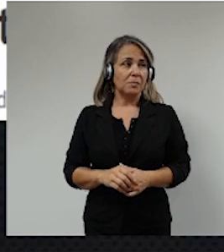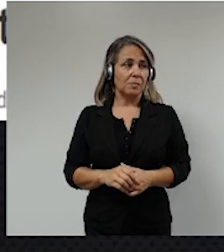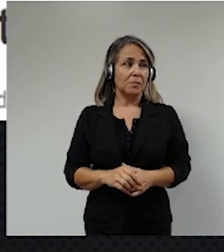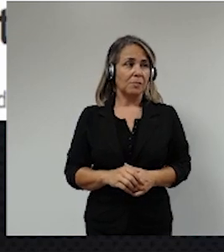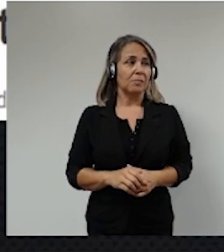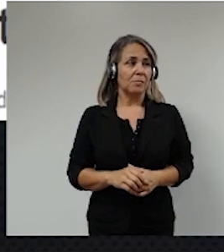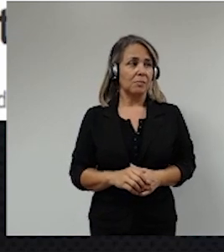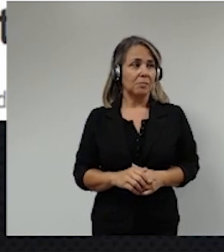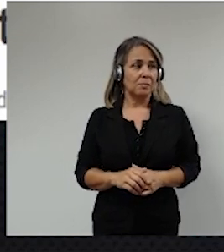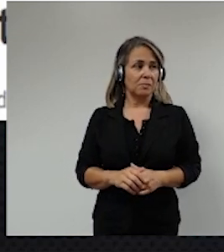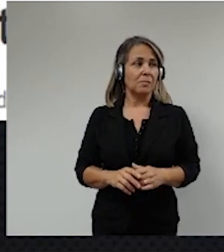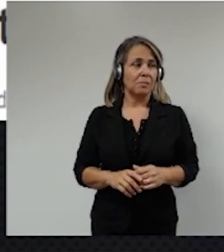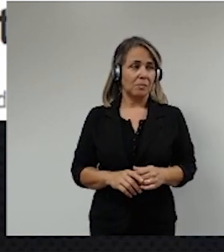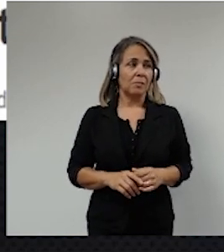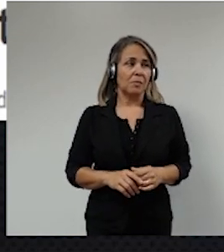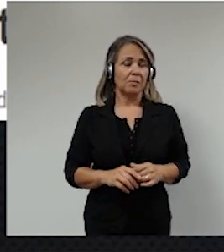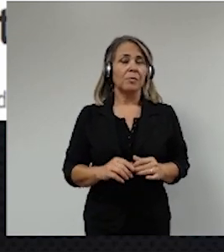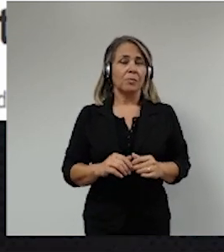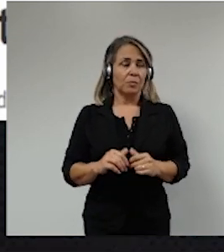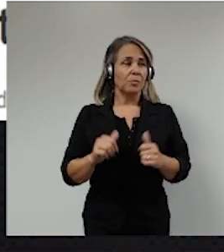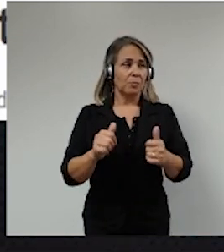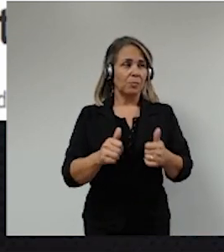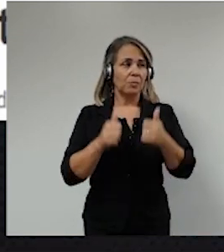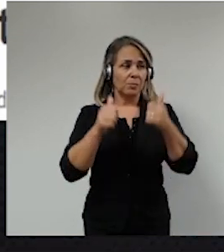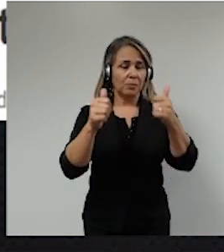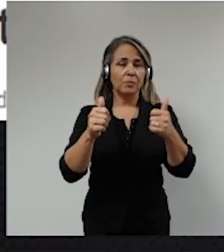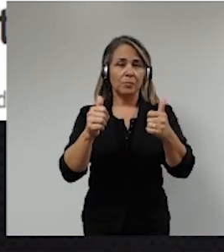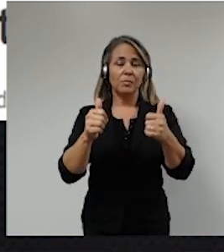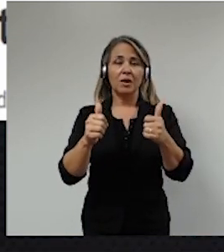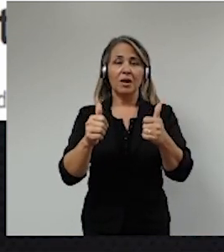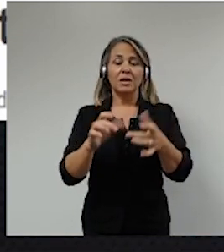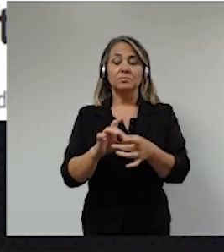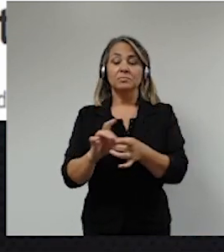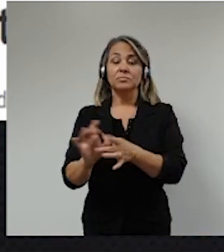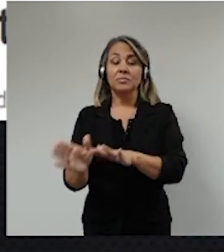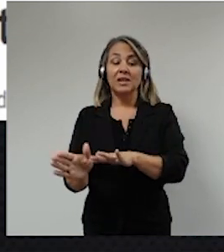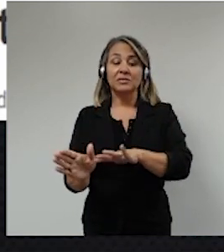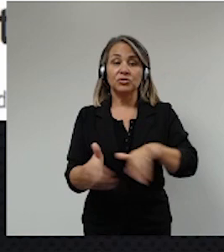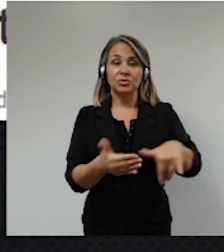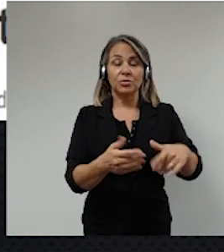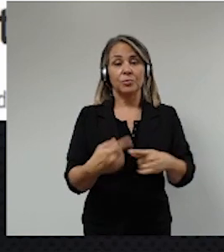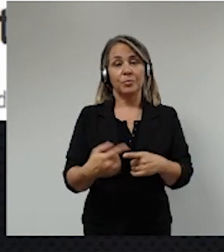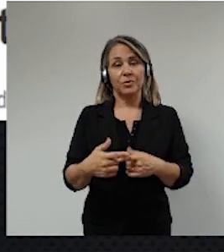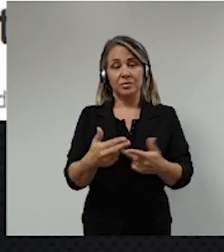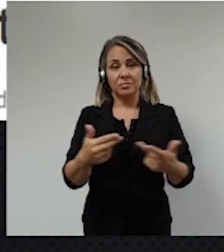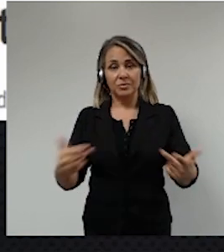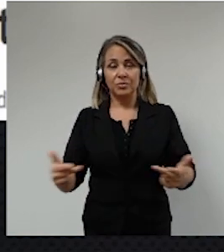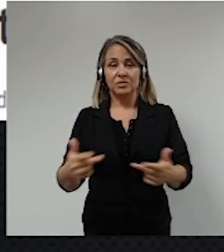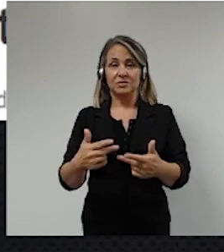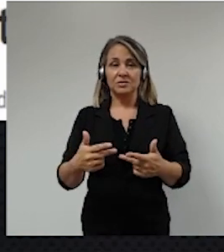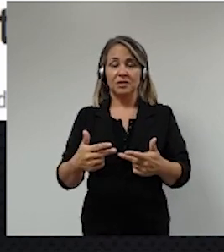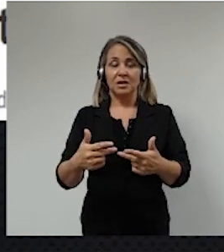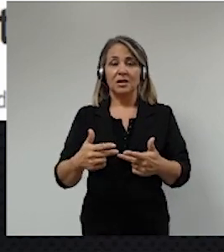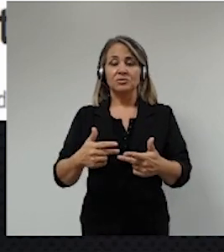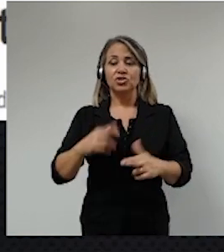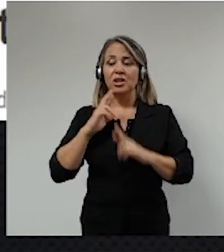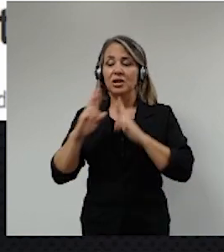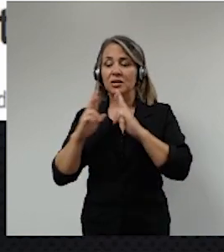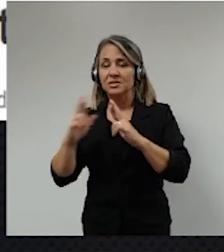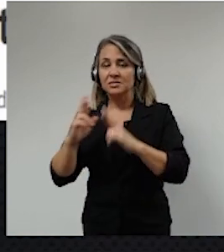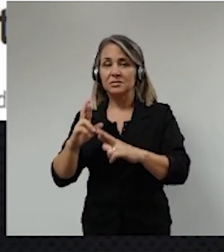tirou o filho do quadro de acionistas justamente por questões de polêmicas durante o